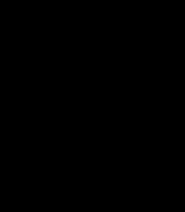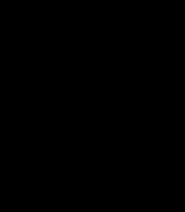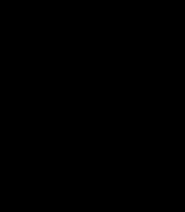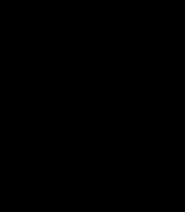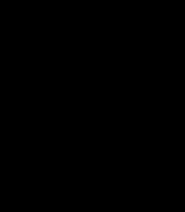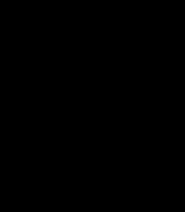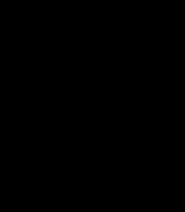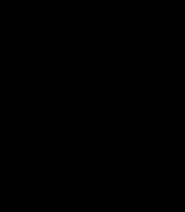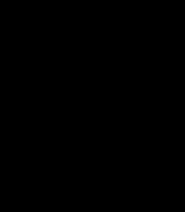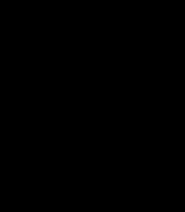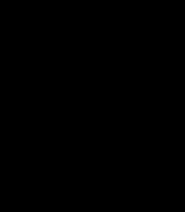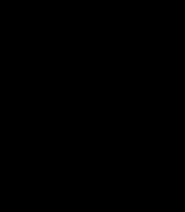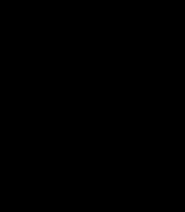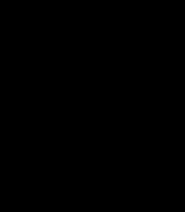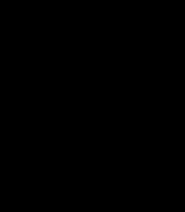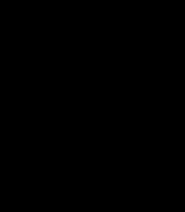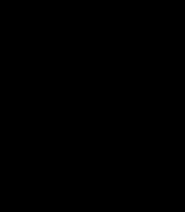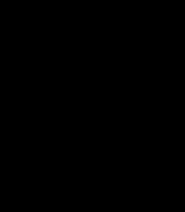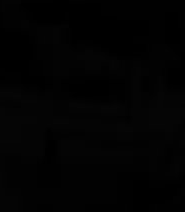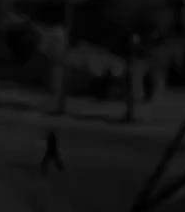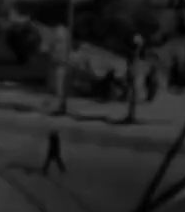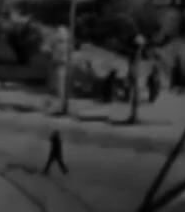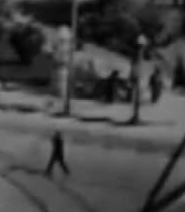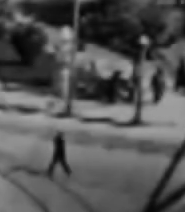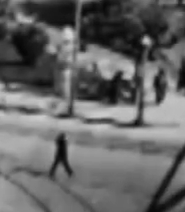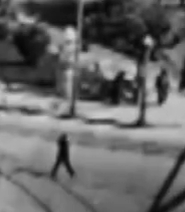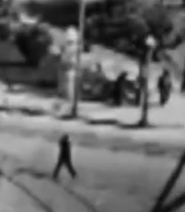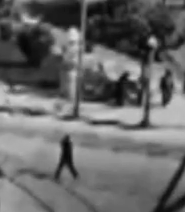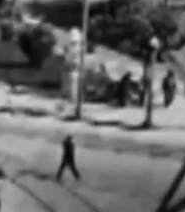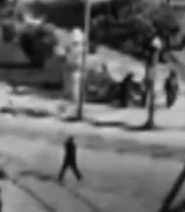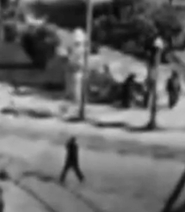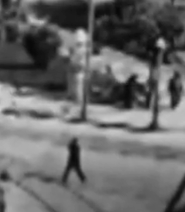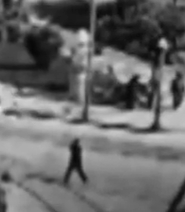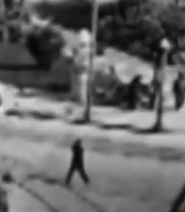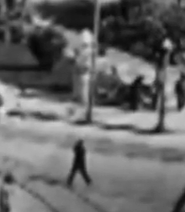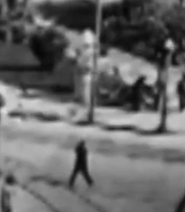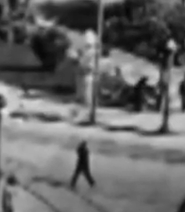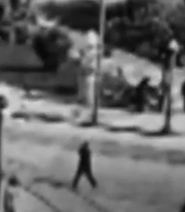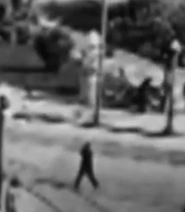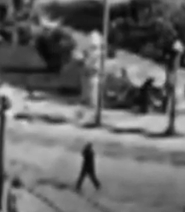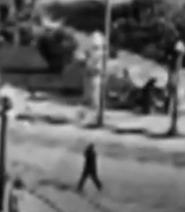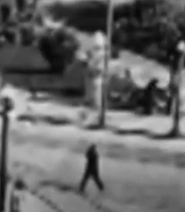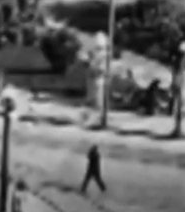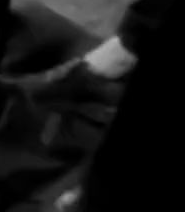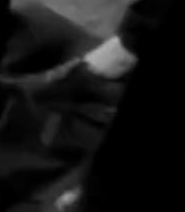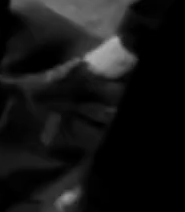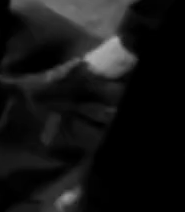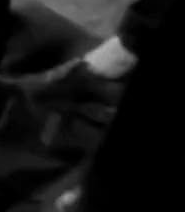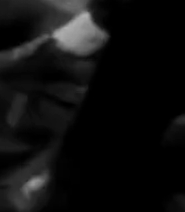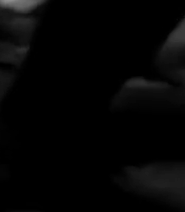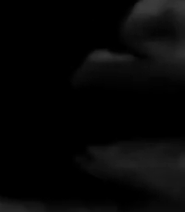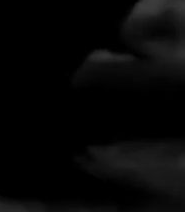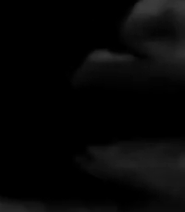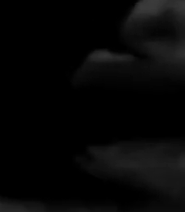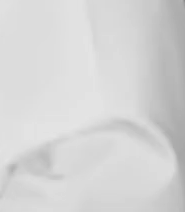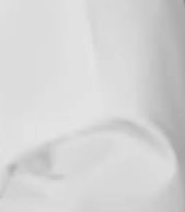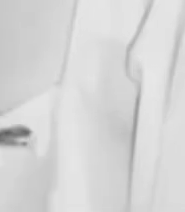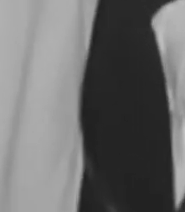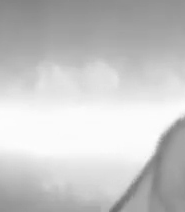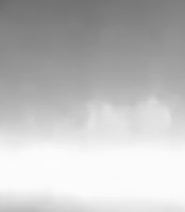nome Brizola. Com pouco dinheiro, procurou se defender como pôde. Foi